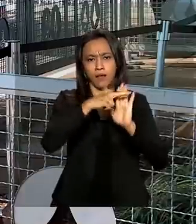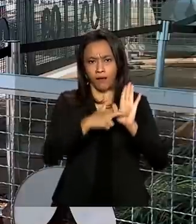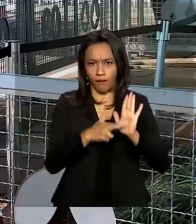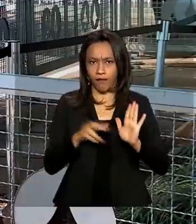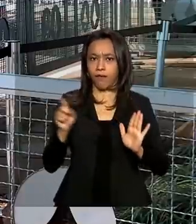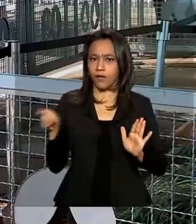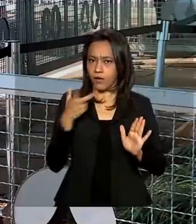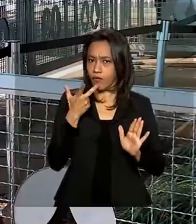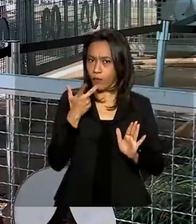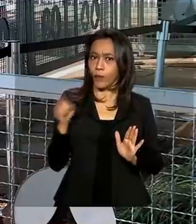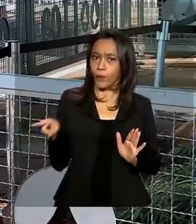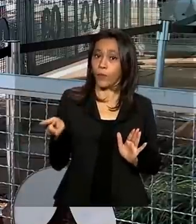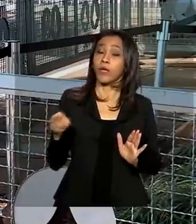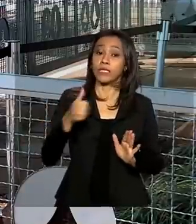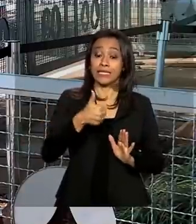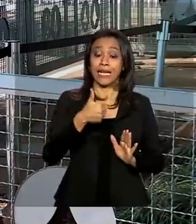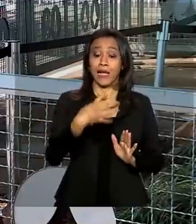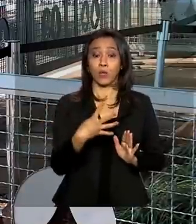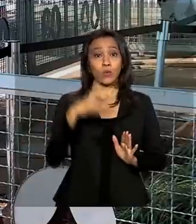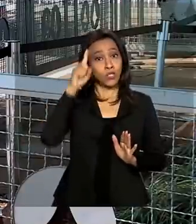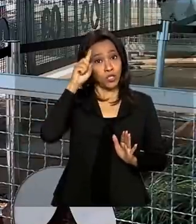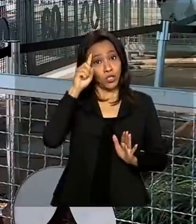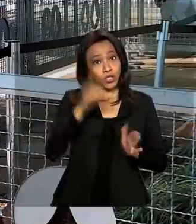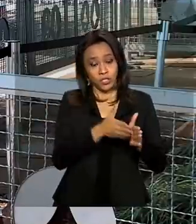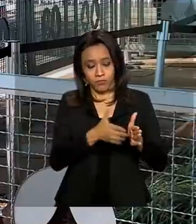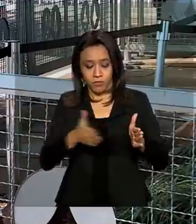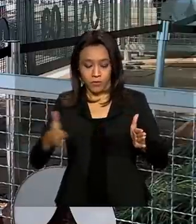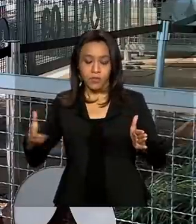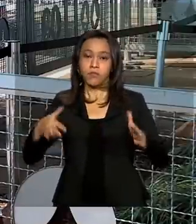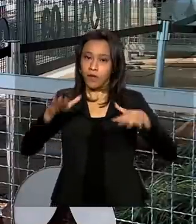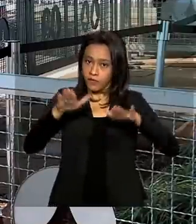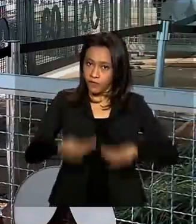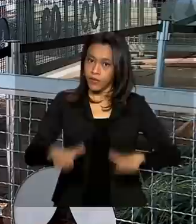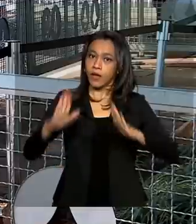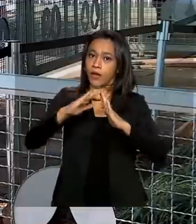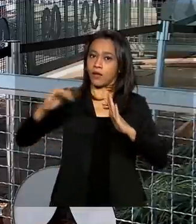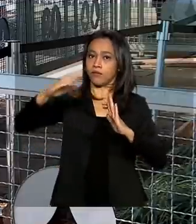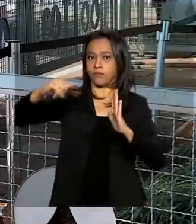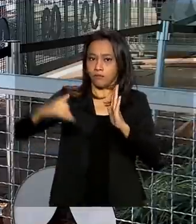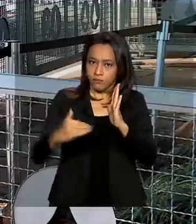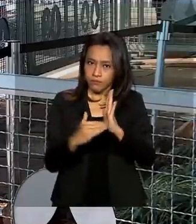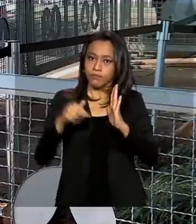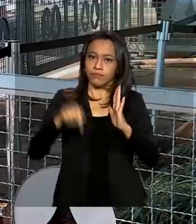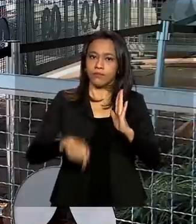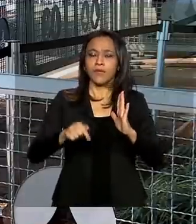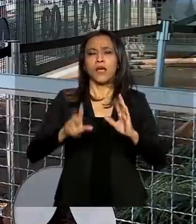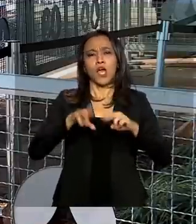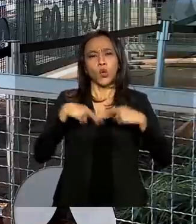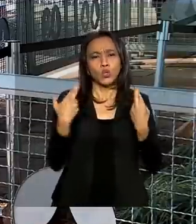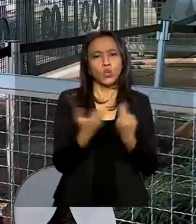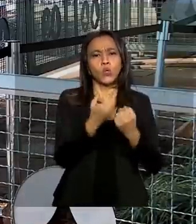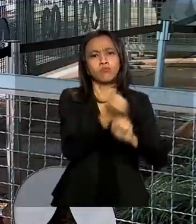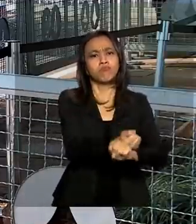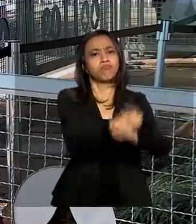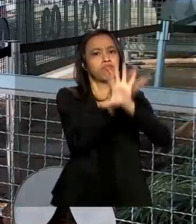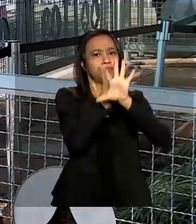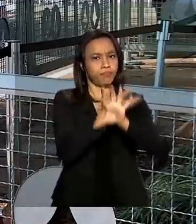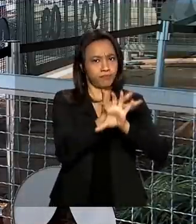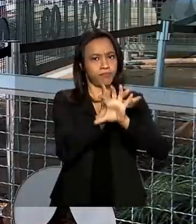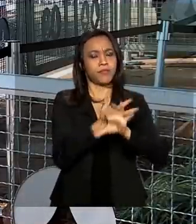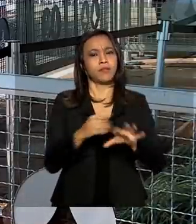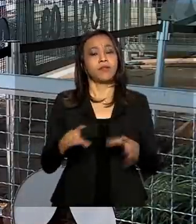que esses próximos 14 dias ele vai despachar aqui do palácio da alvorada a residência oficial vai fazer reuniões por videoconferência